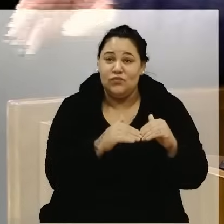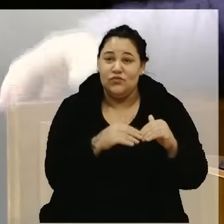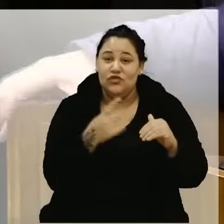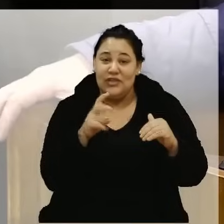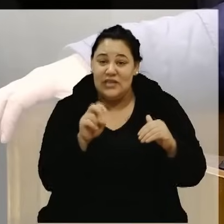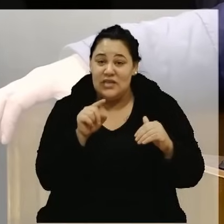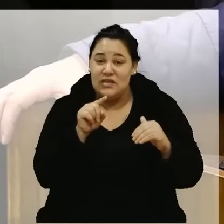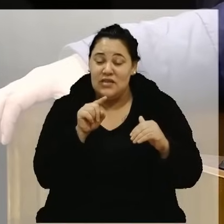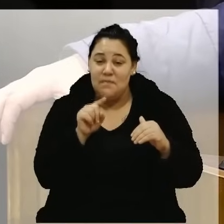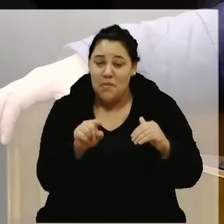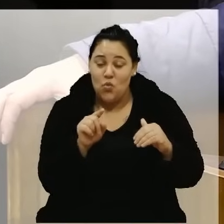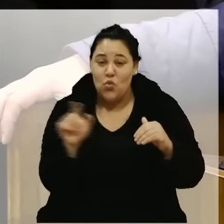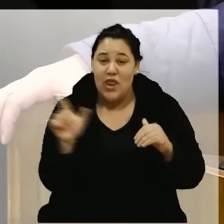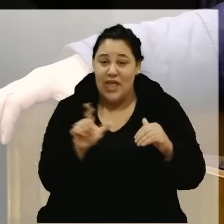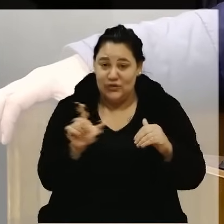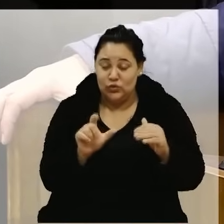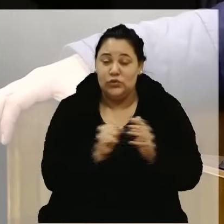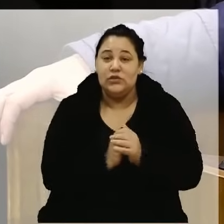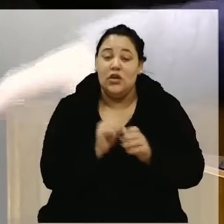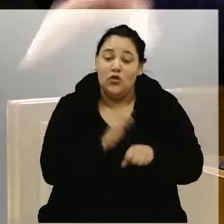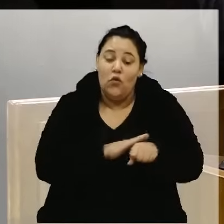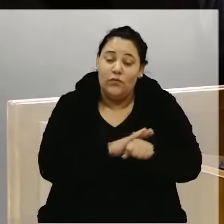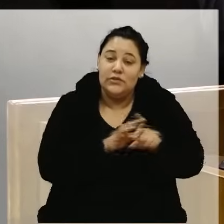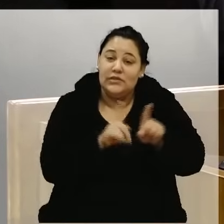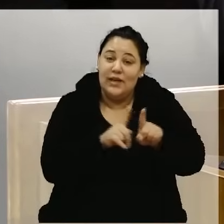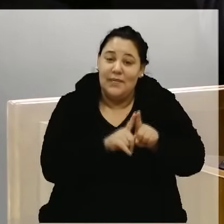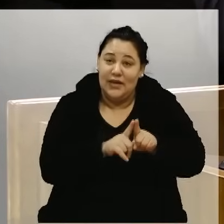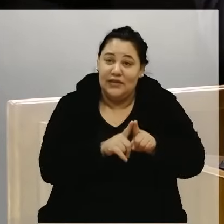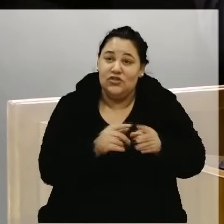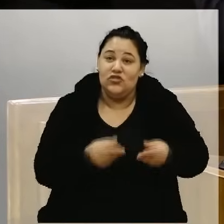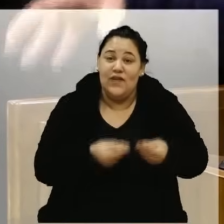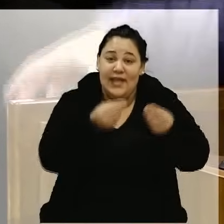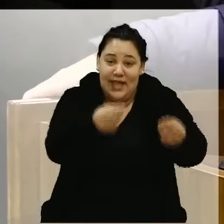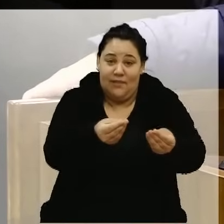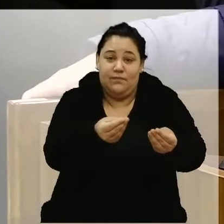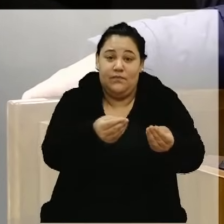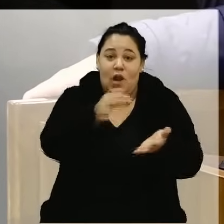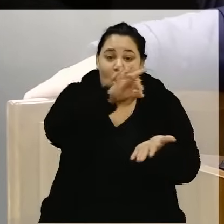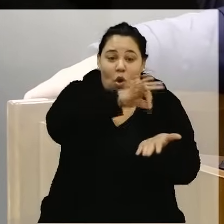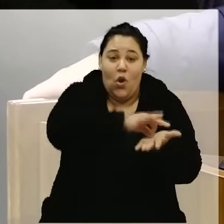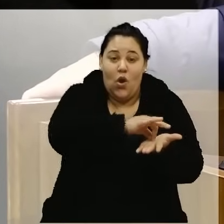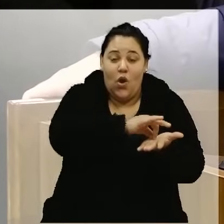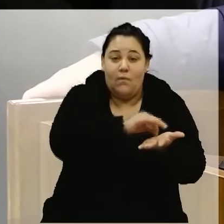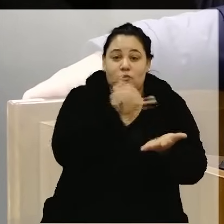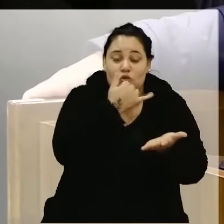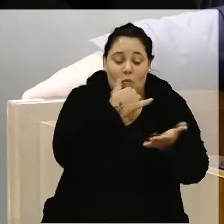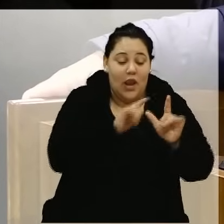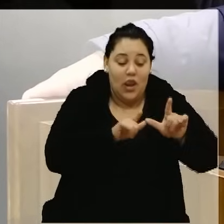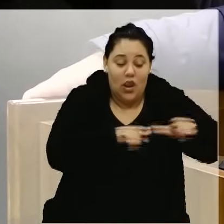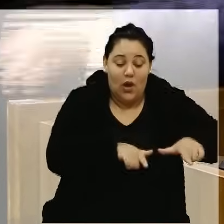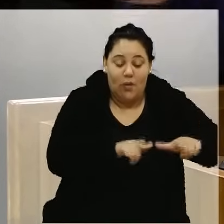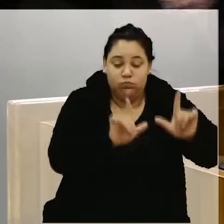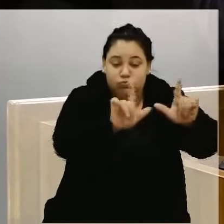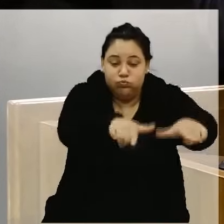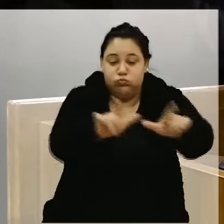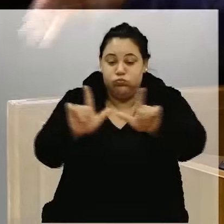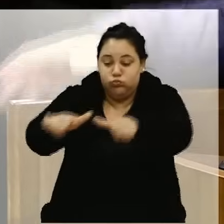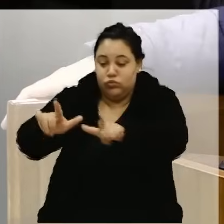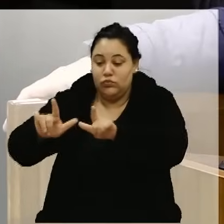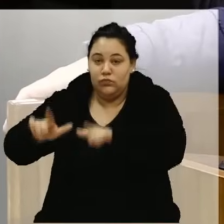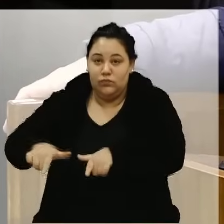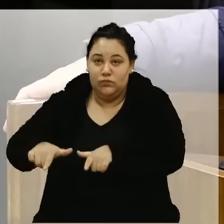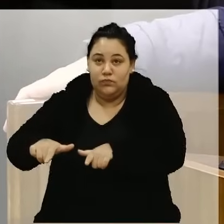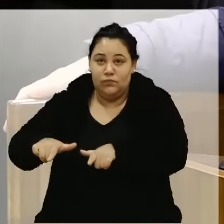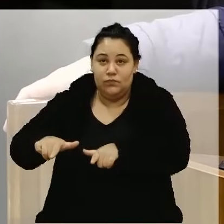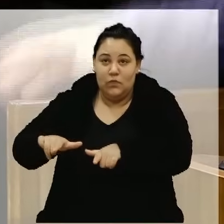pouco, conversando, nós vamos disponibilizar pontos nos bairros com reservatórios para que a população